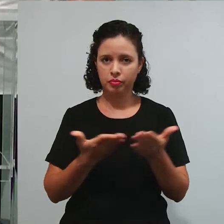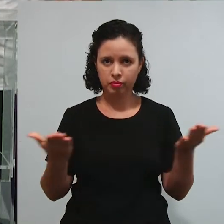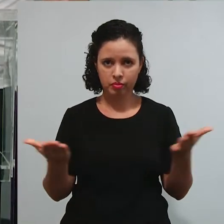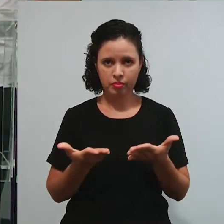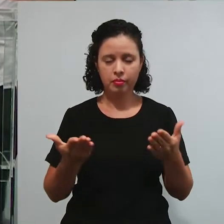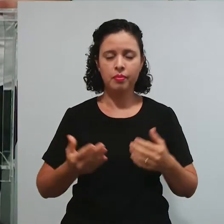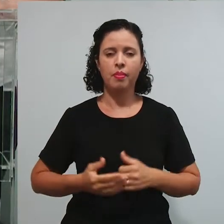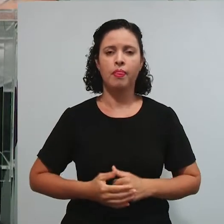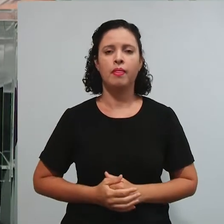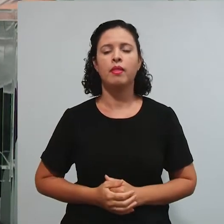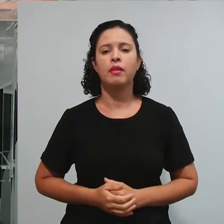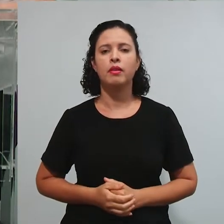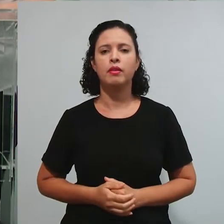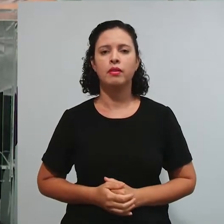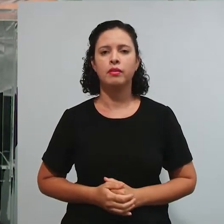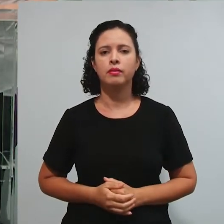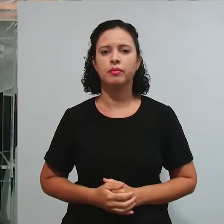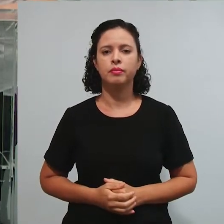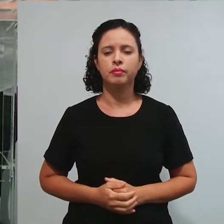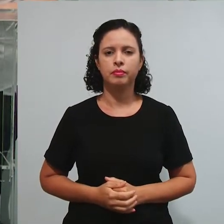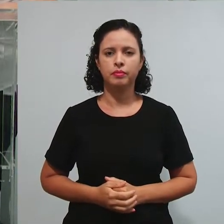certo? Então, vamos lá.